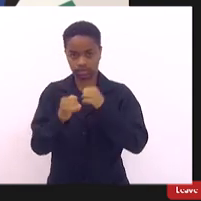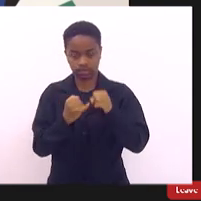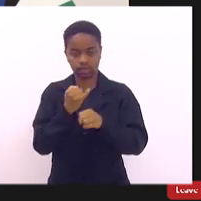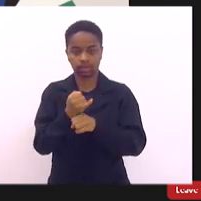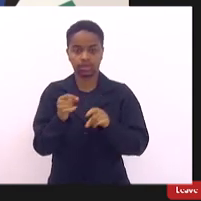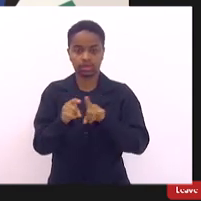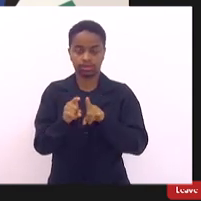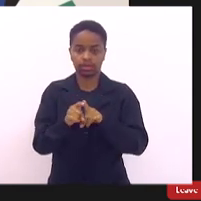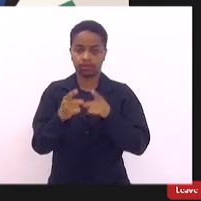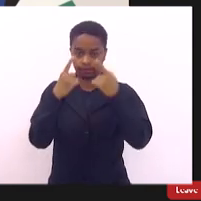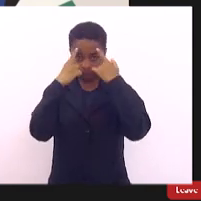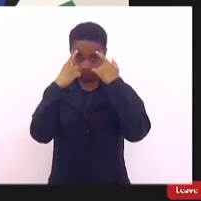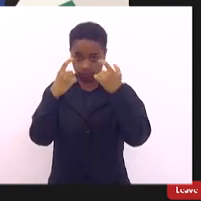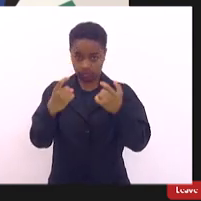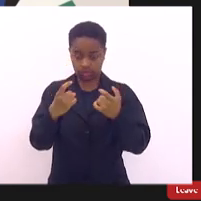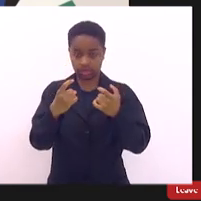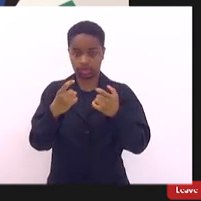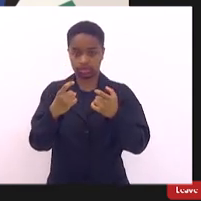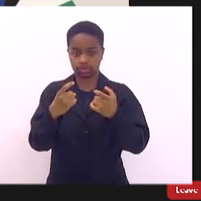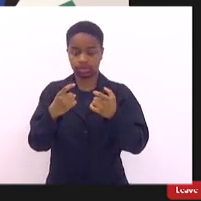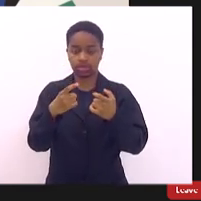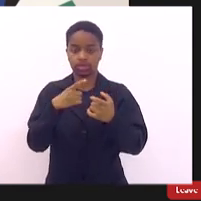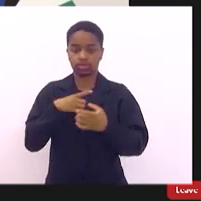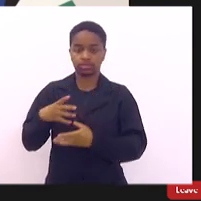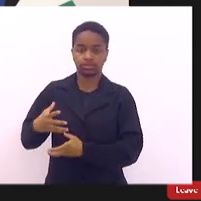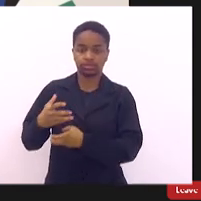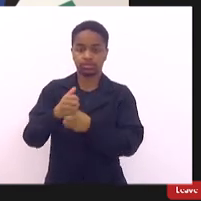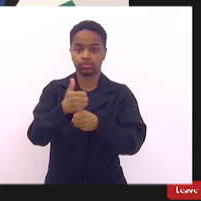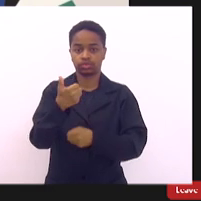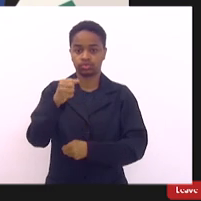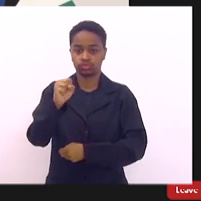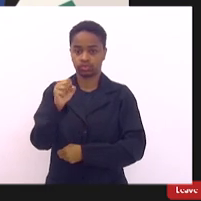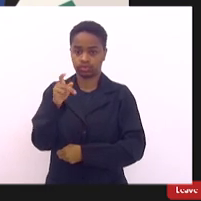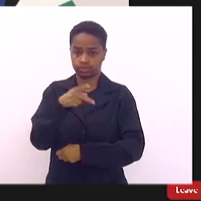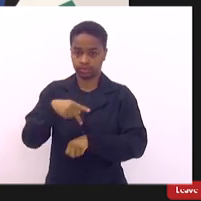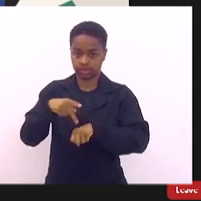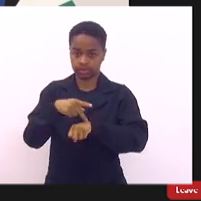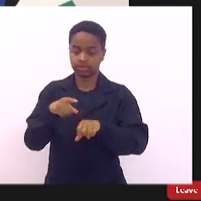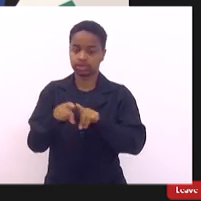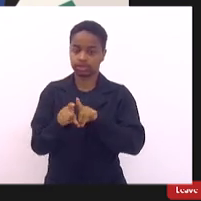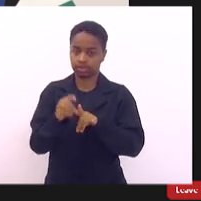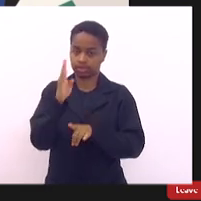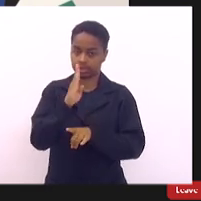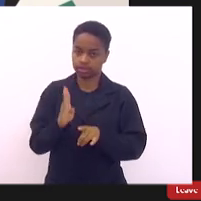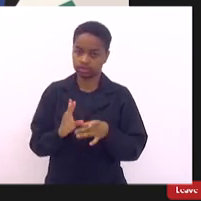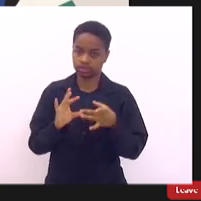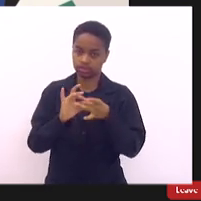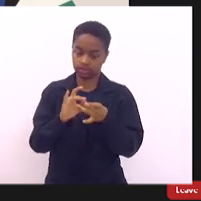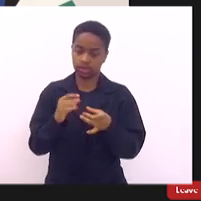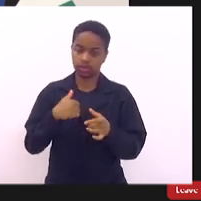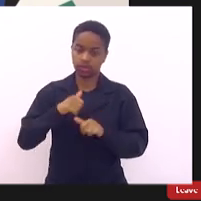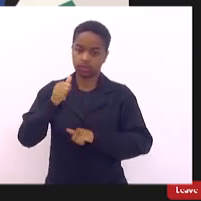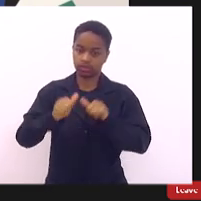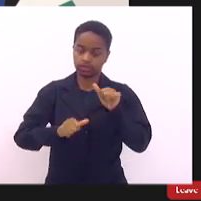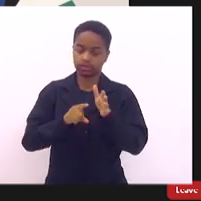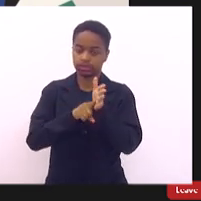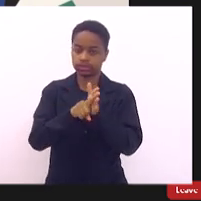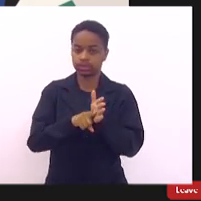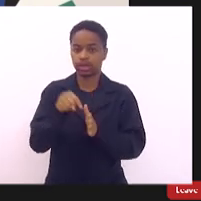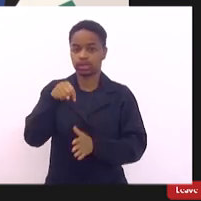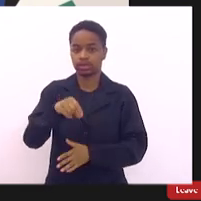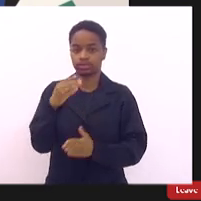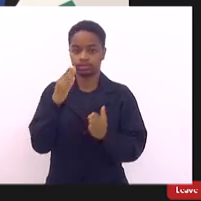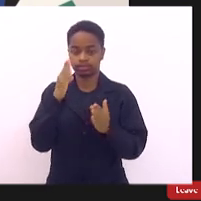de gênero, em 18 países diferentes, e o Brasil é um desses países. E eu fiz a análise de dados do Brasil, comparando